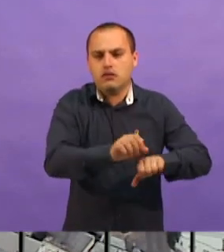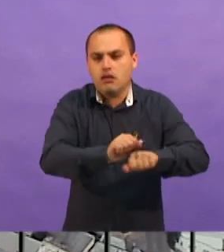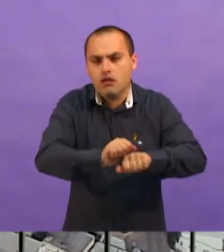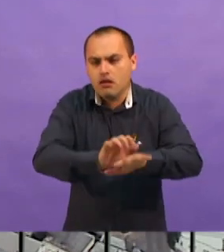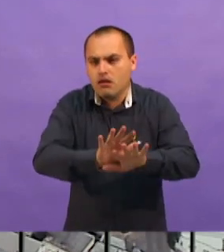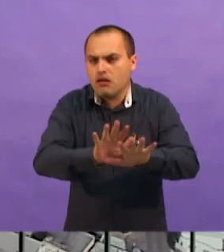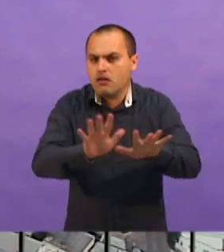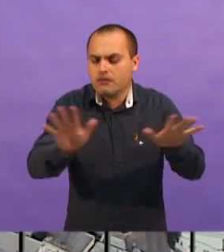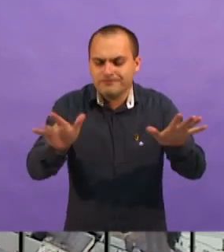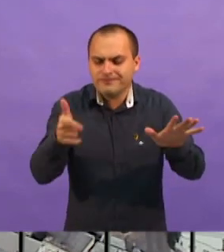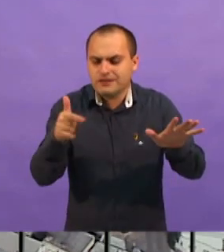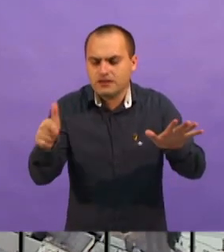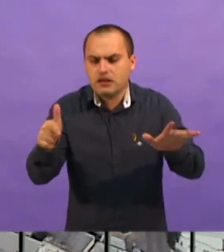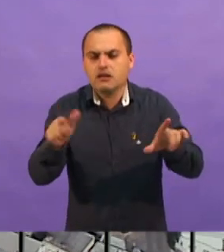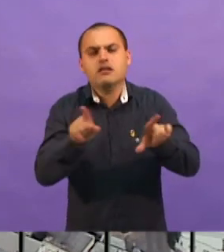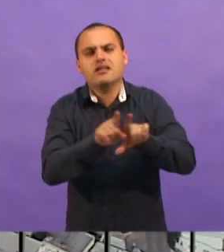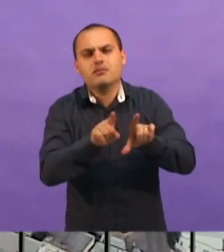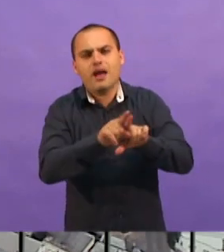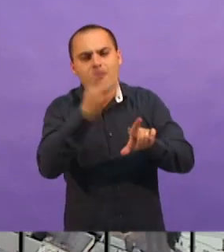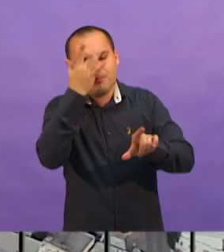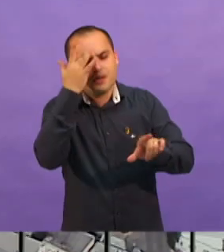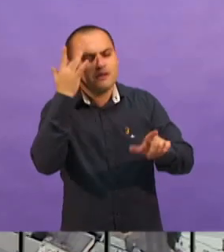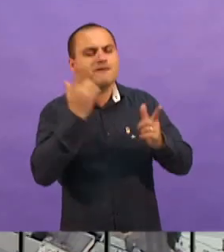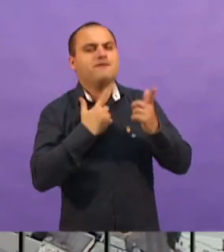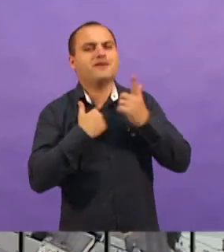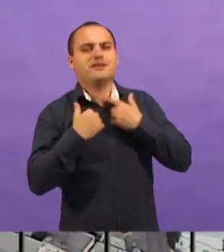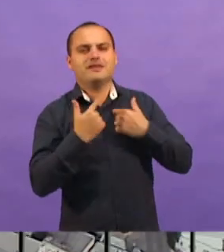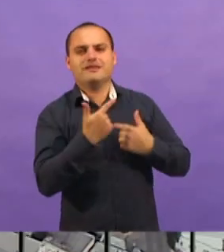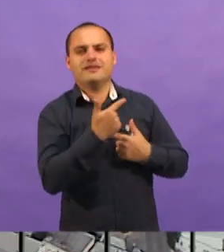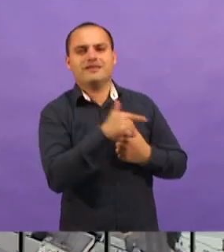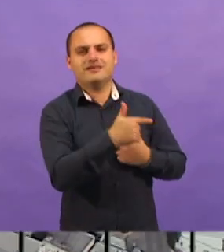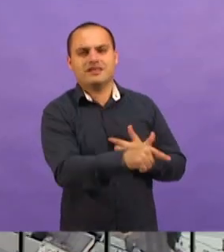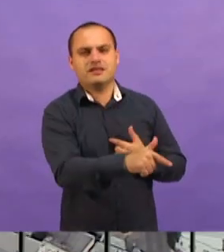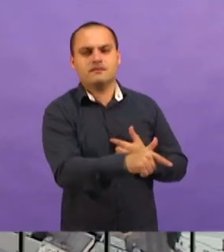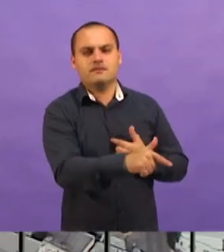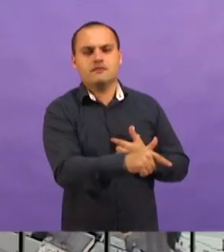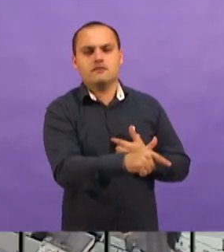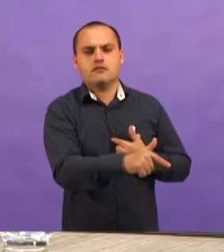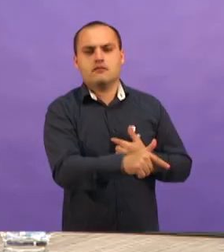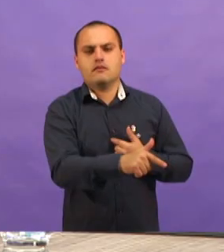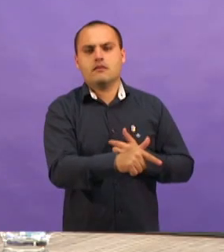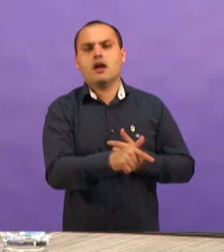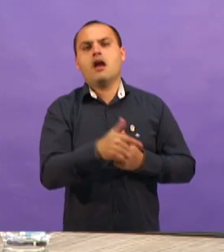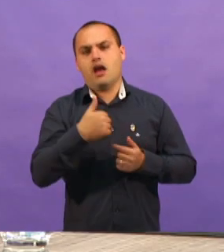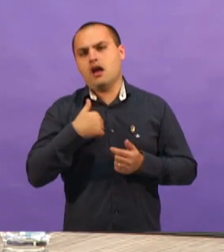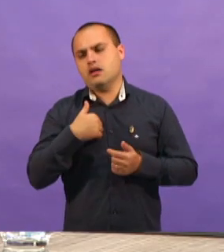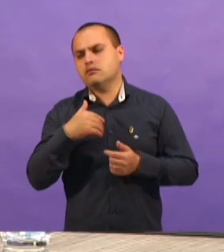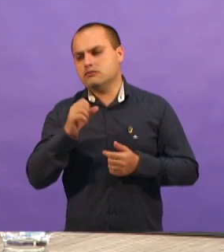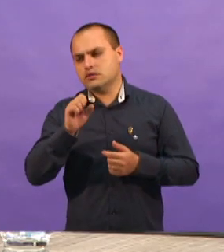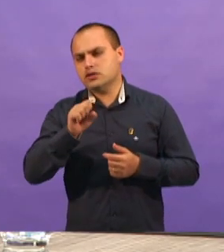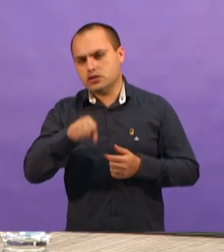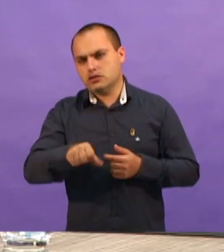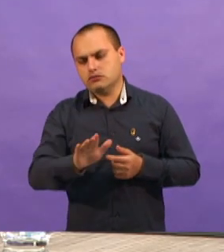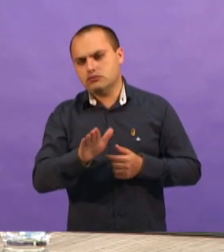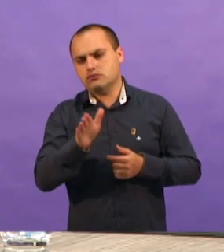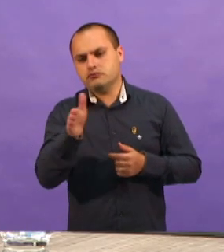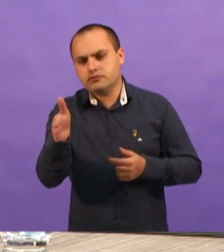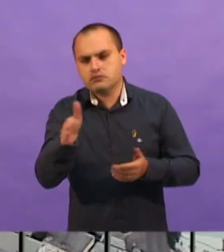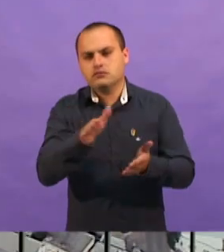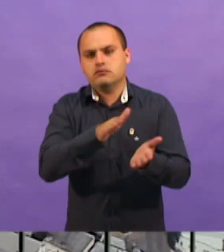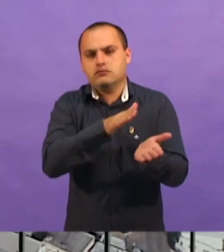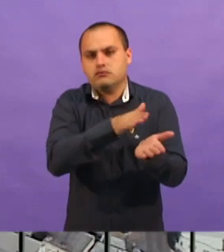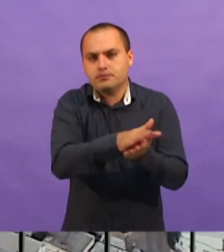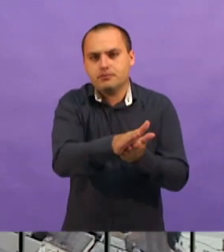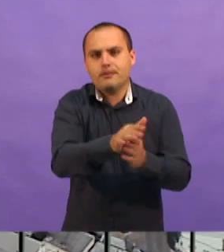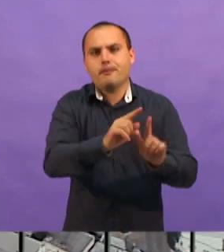por falta de afeto, ele deixou de ser... Ele foi publicado, mas teve que ser retirado, né? Por